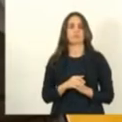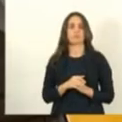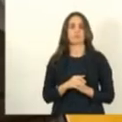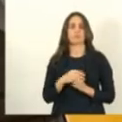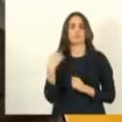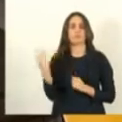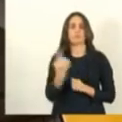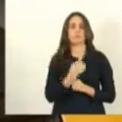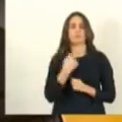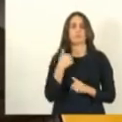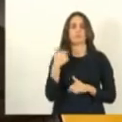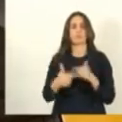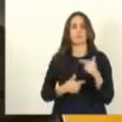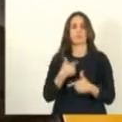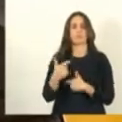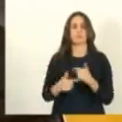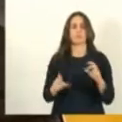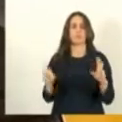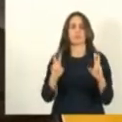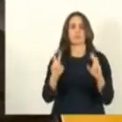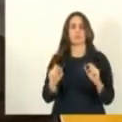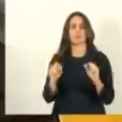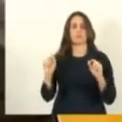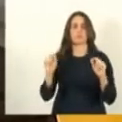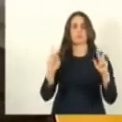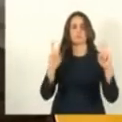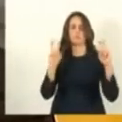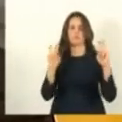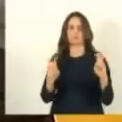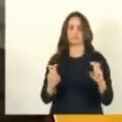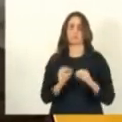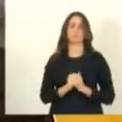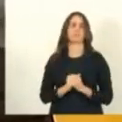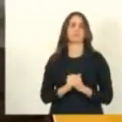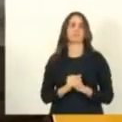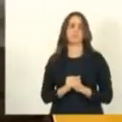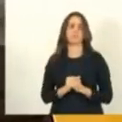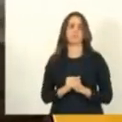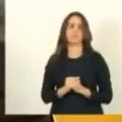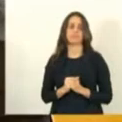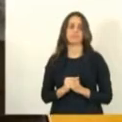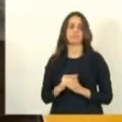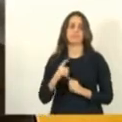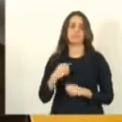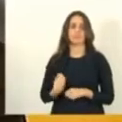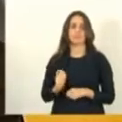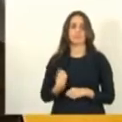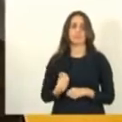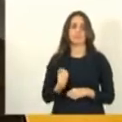trabalhado bastante, deputado Dari, em relação a esse tema. E existem já